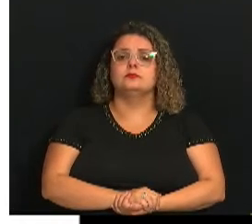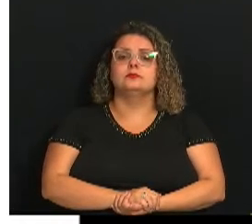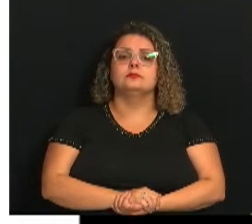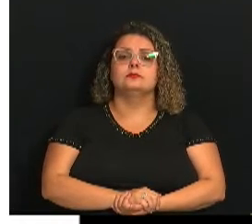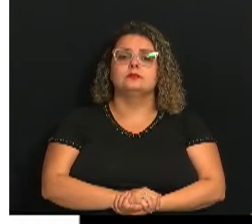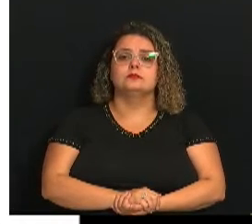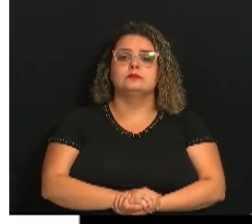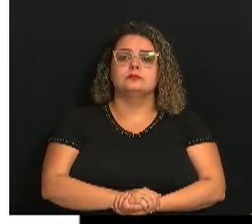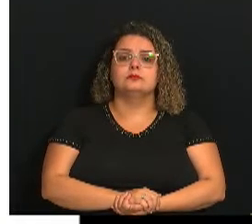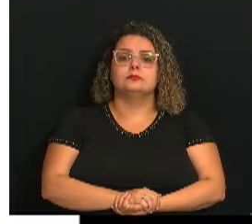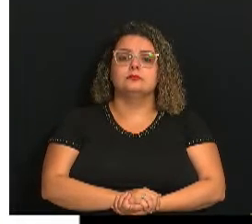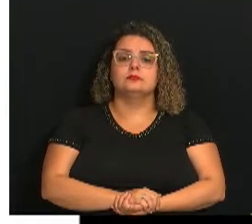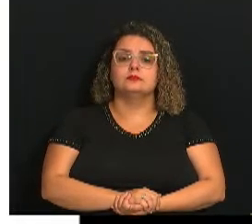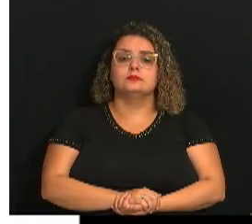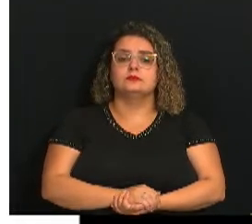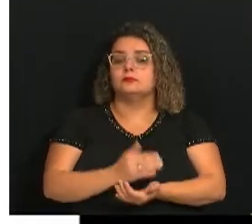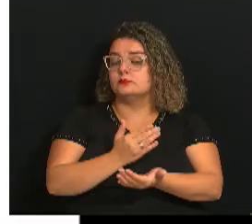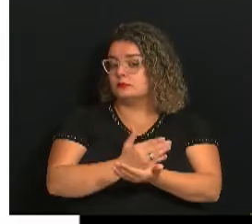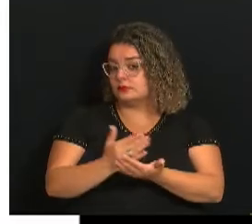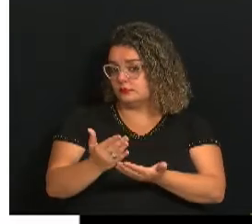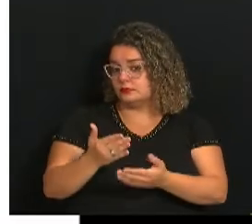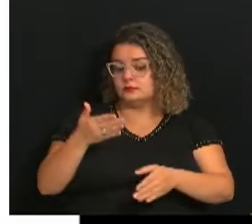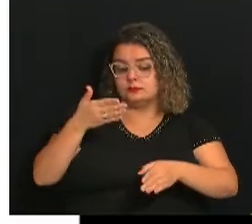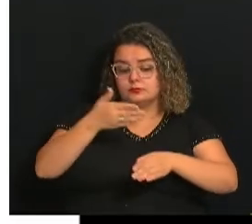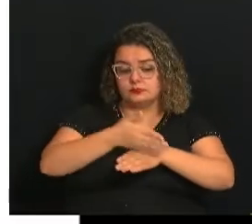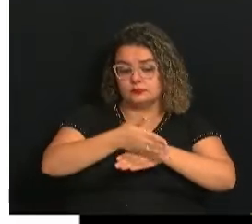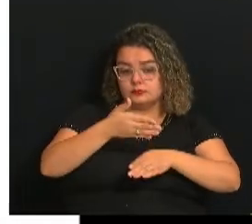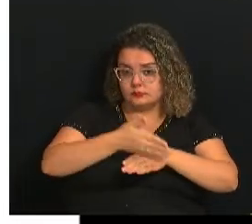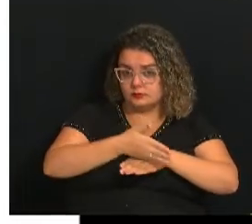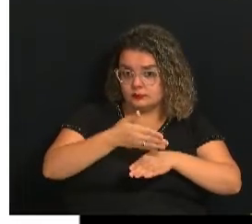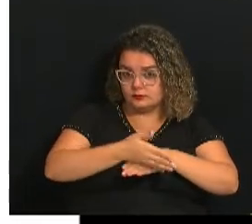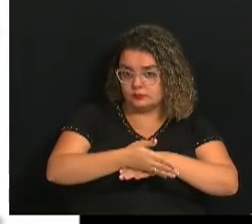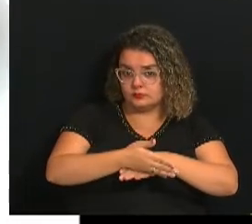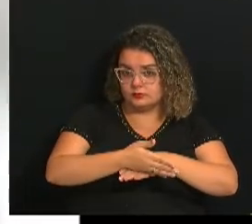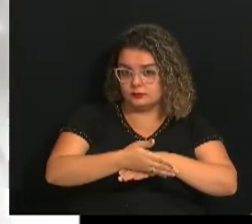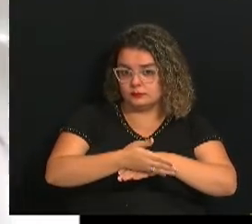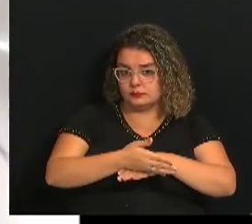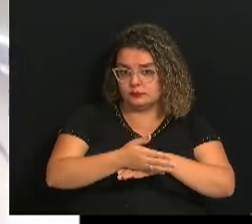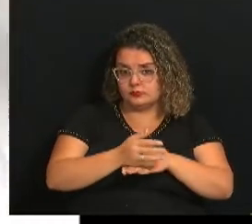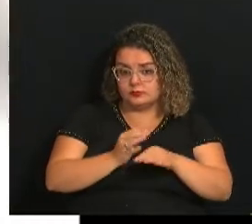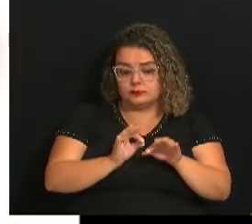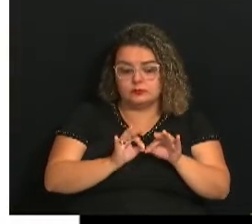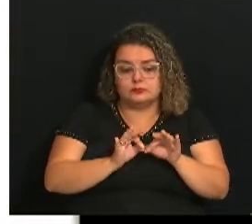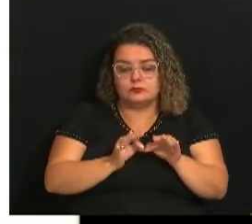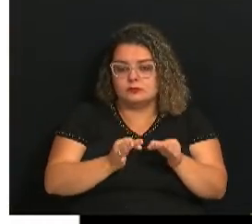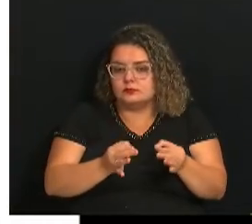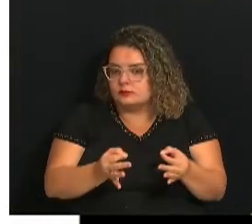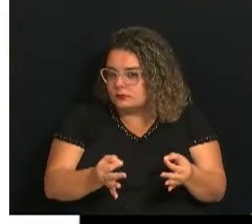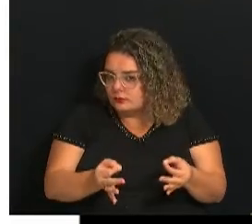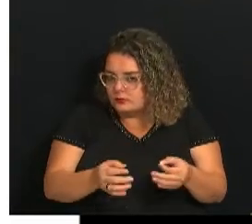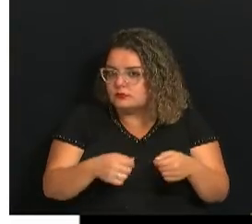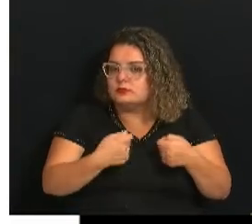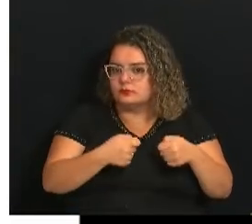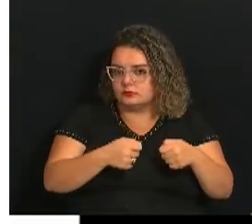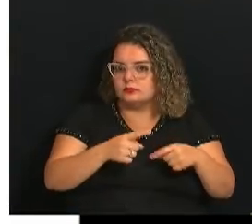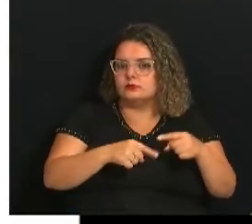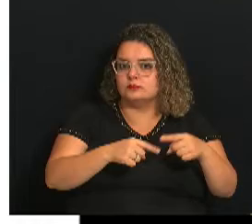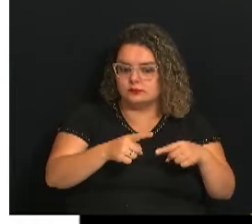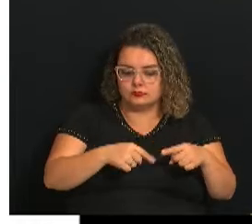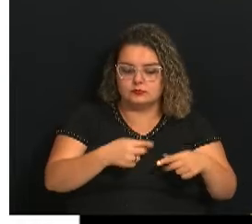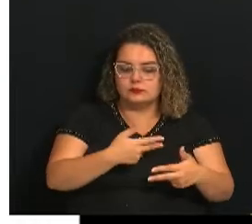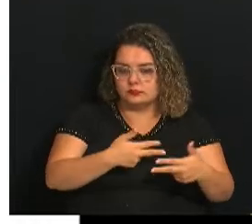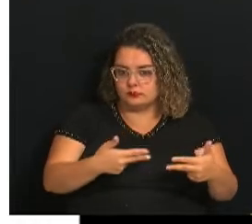eu disse, que vai desde o acesso a itens absolutamente banais e necessários